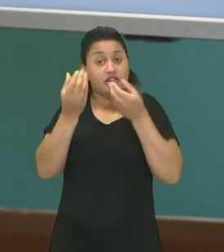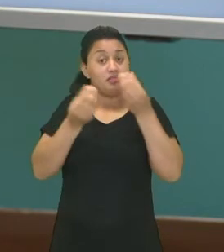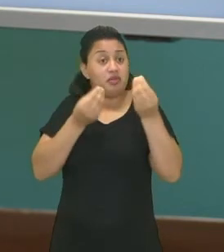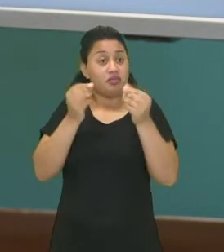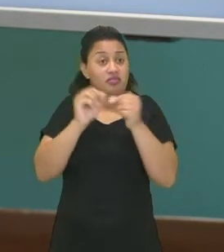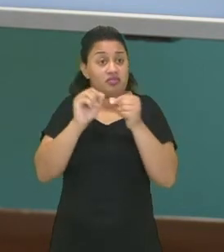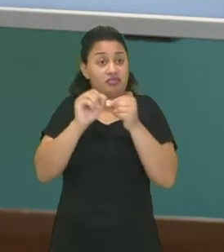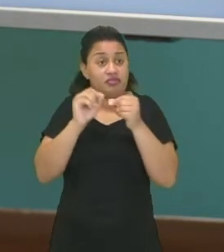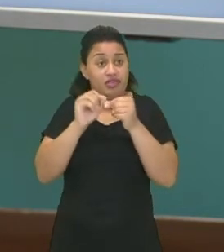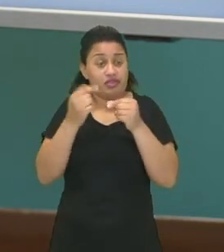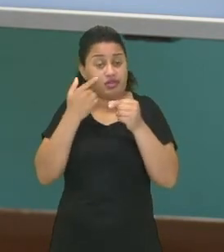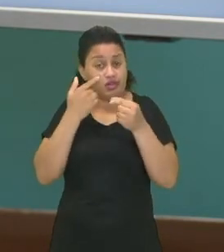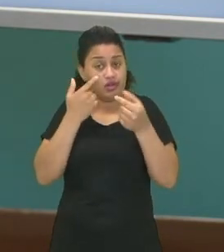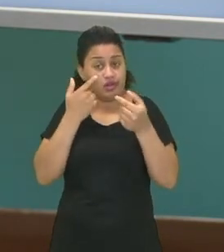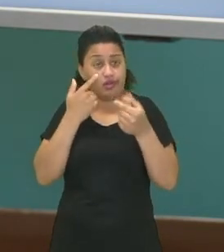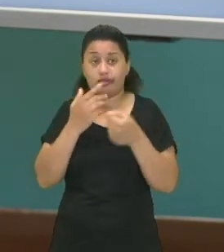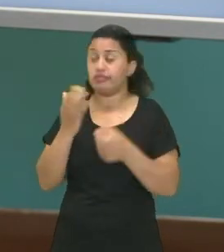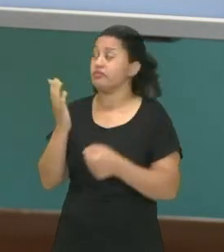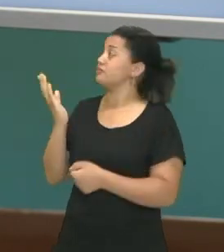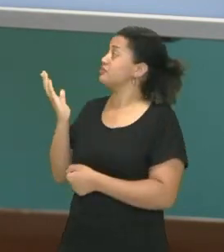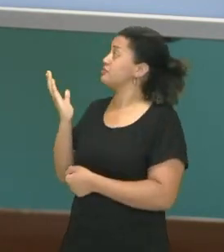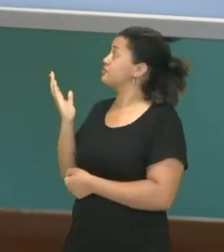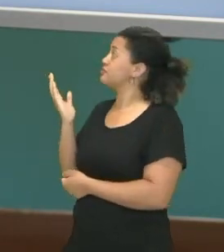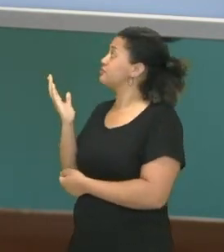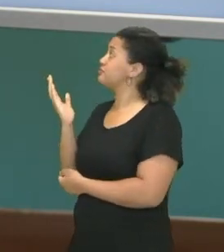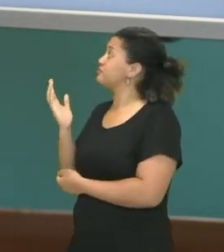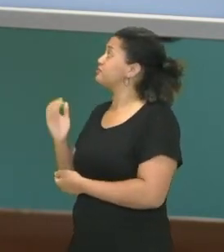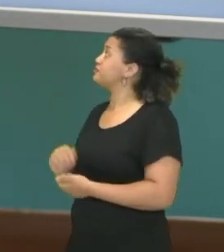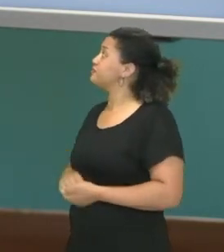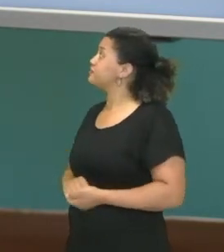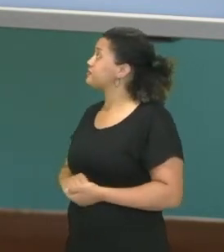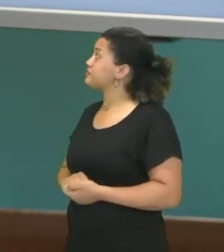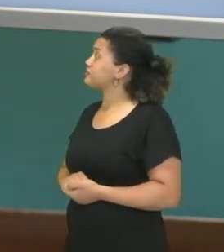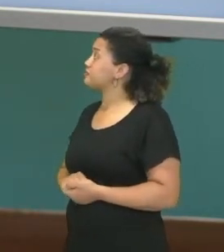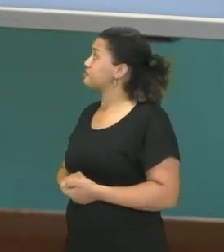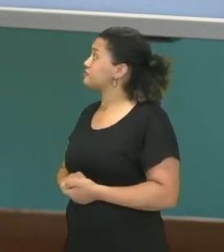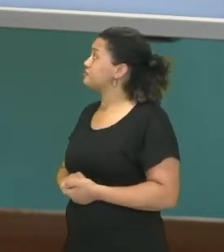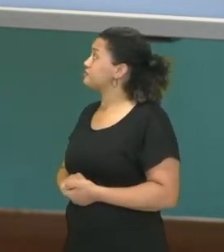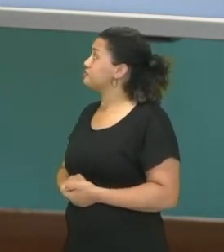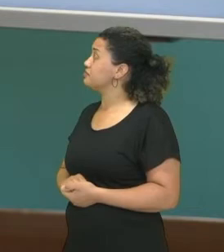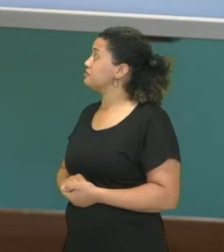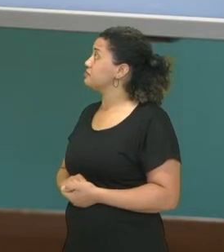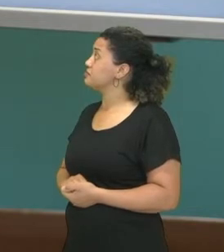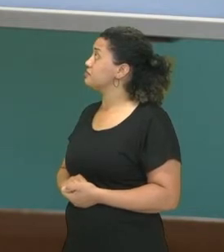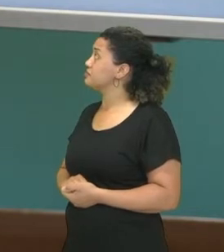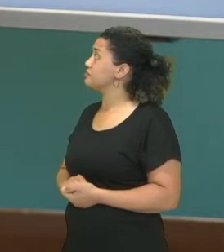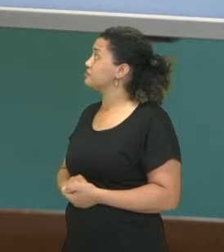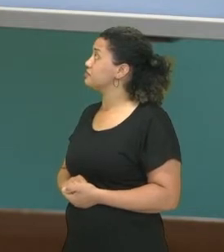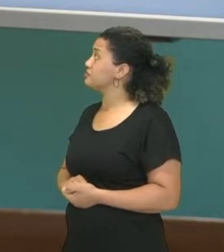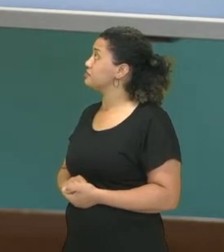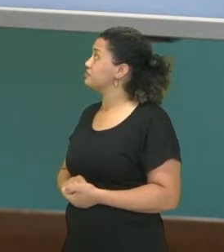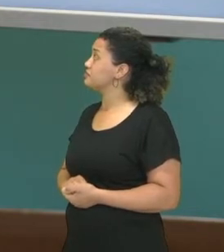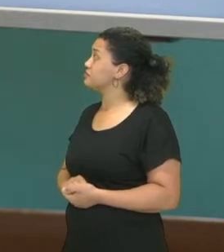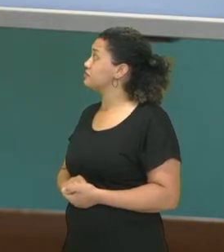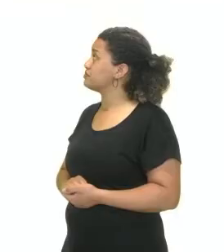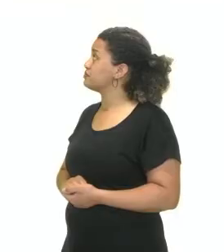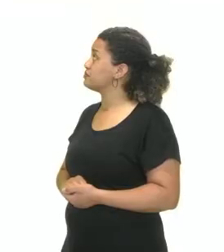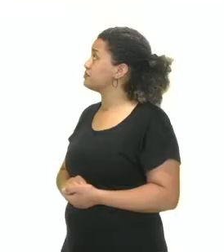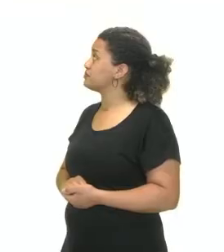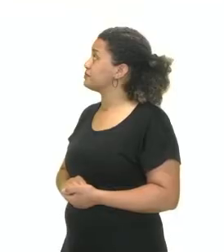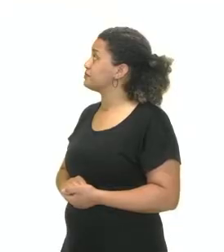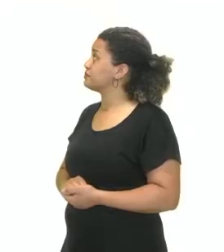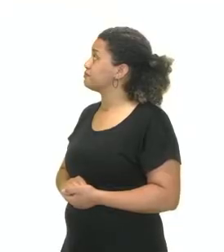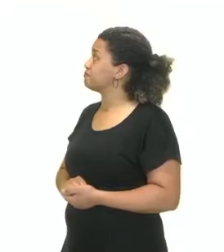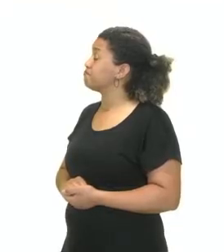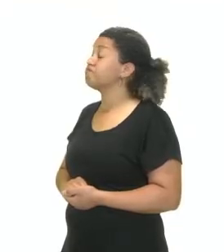gente faz isso, né? Então, aí a gente vai lá, né? E faz. Paramos aqui. Continuando aqui, a gente acrescenta o zero e